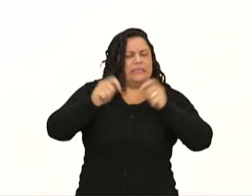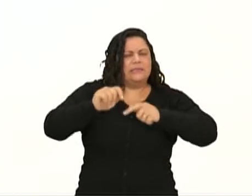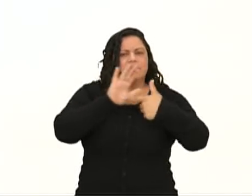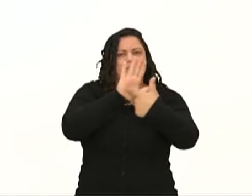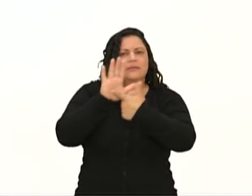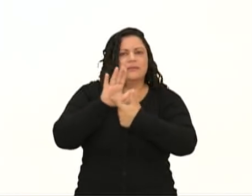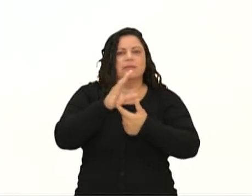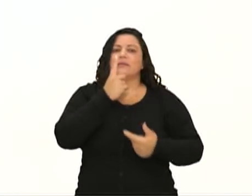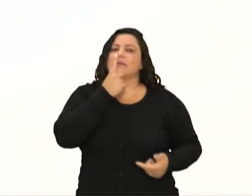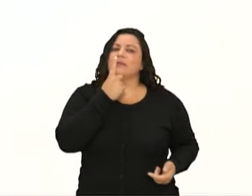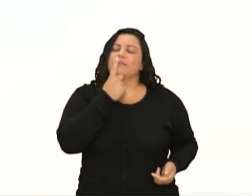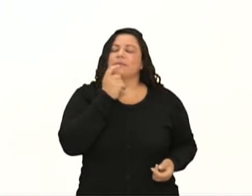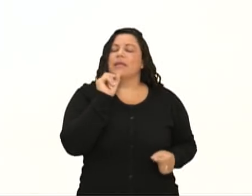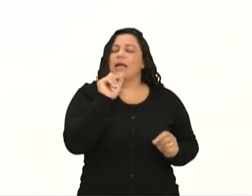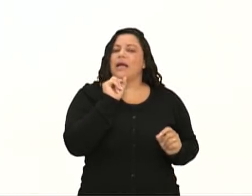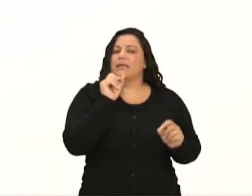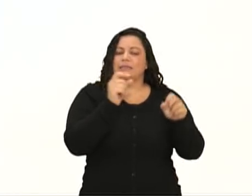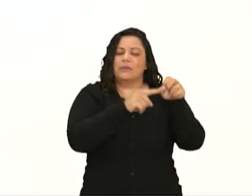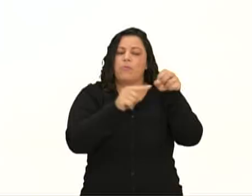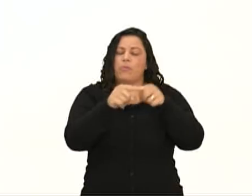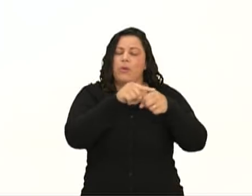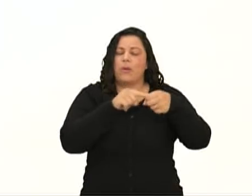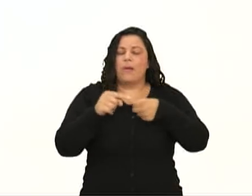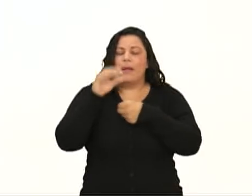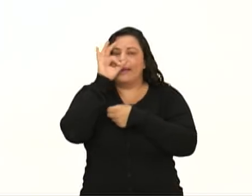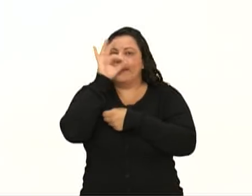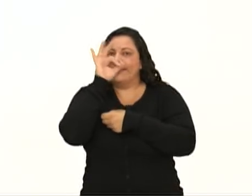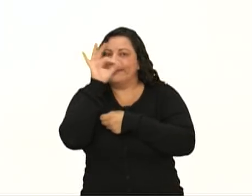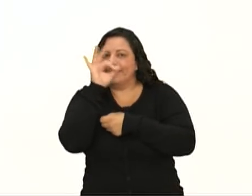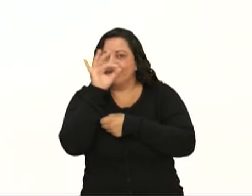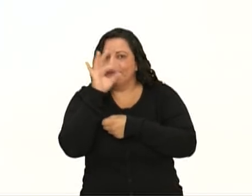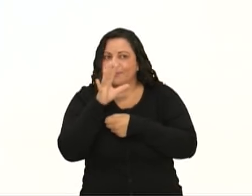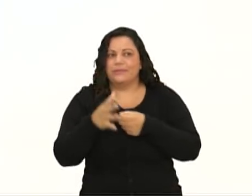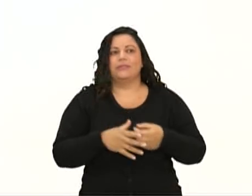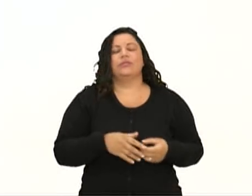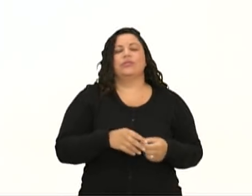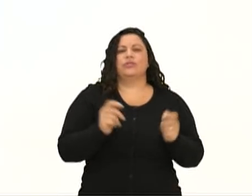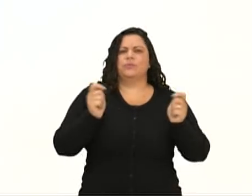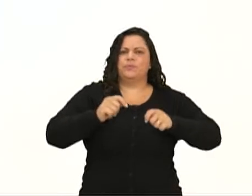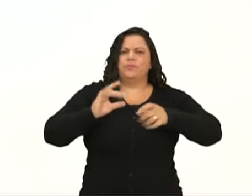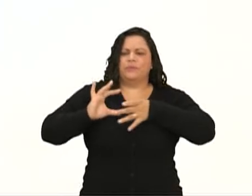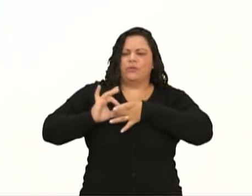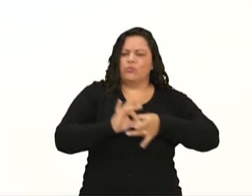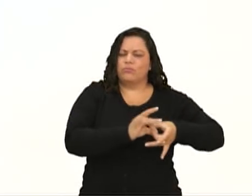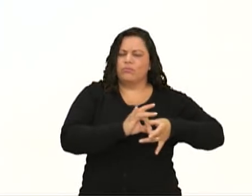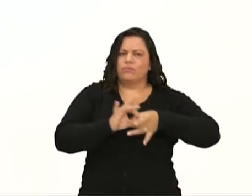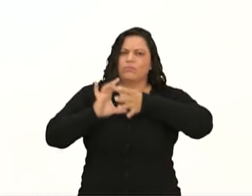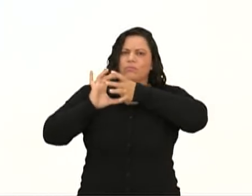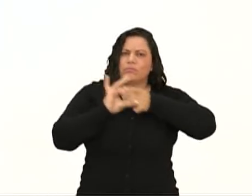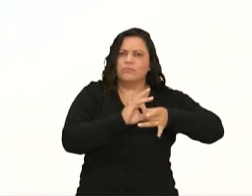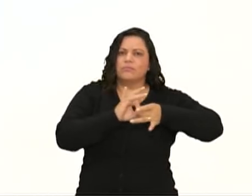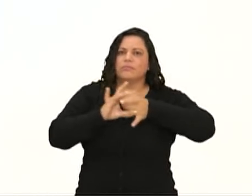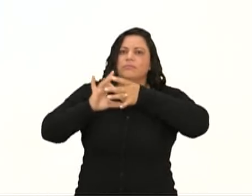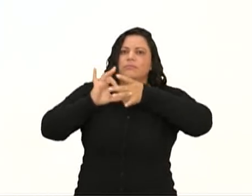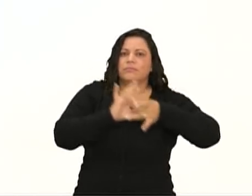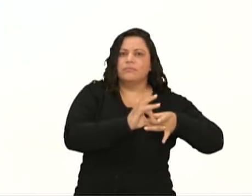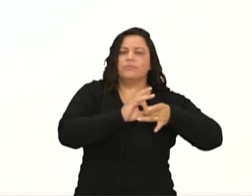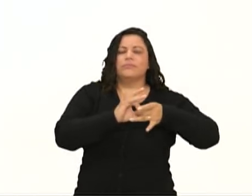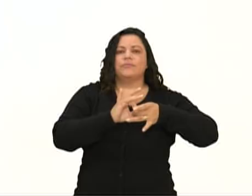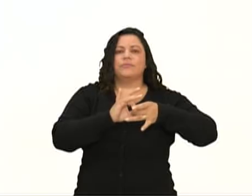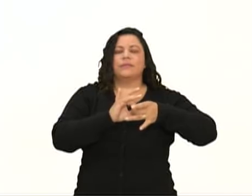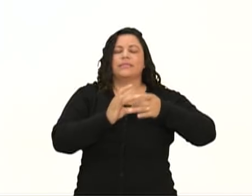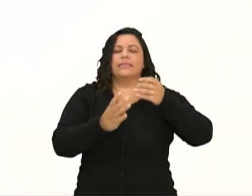em verde. Os anticorpos produzidos encaixam perfeitamente nos antígenos. E aí o que